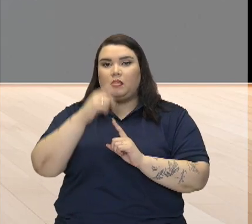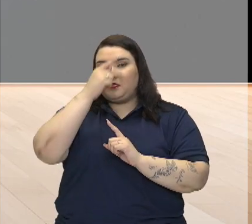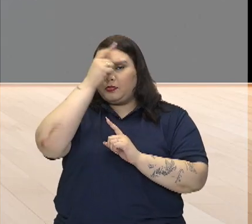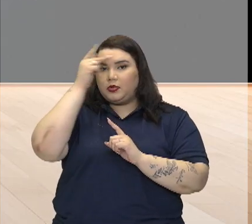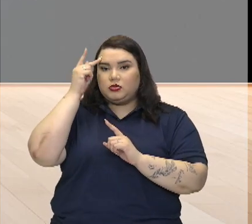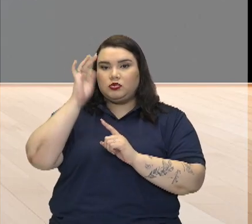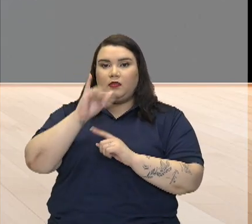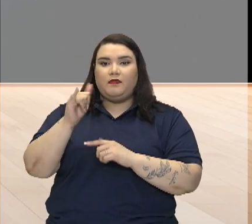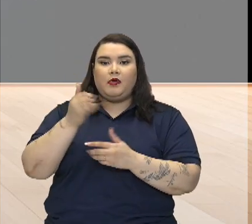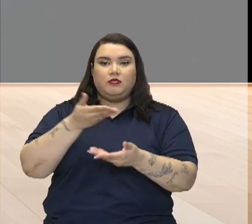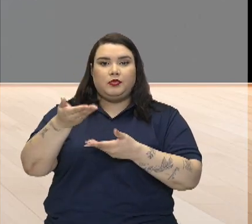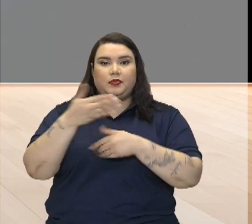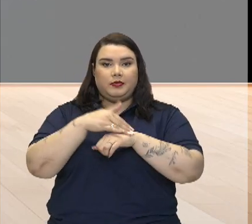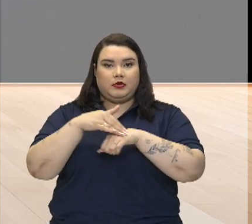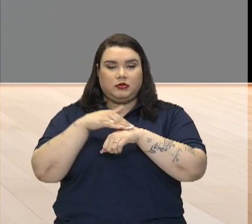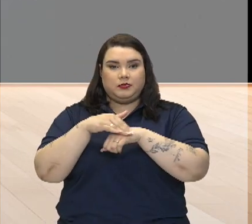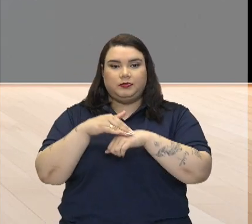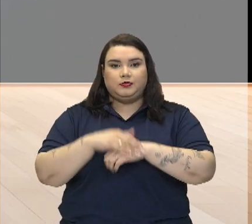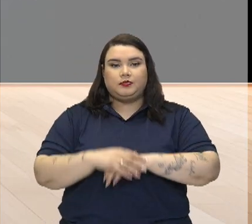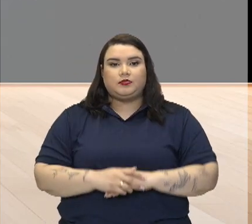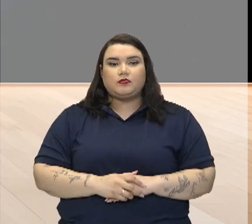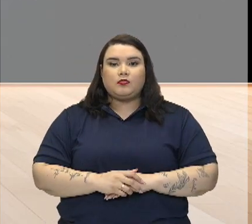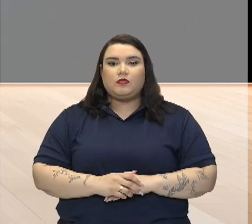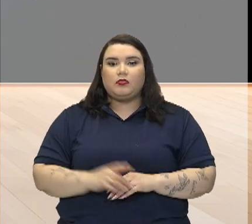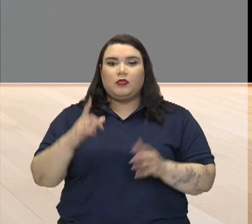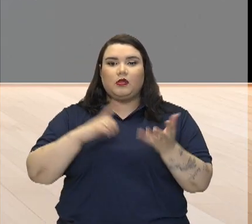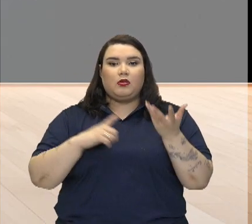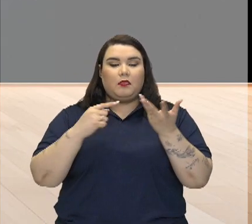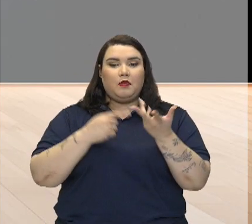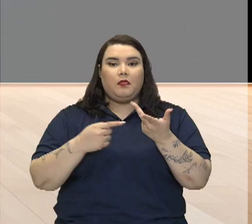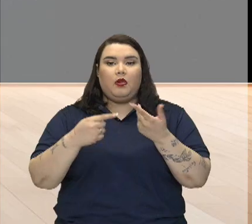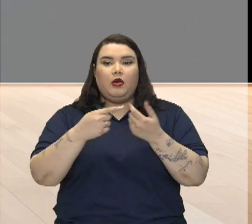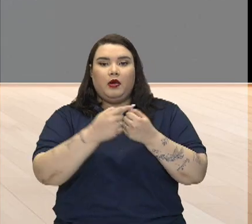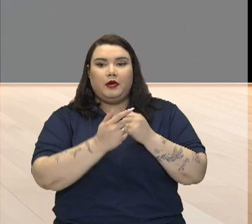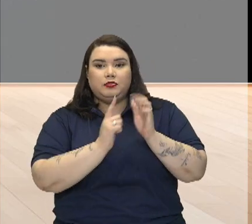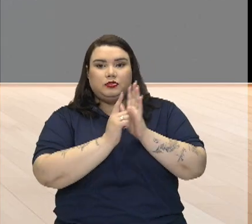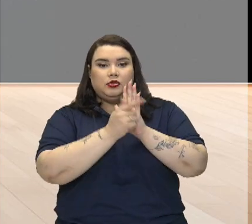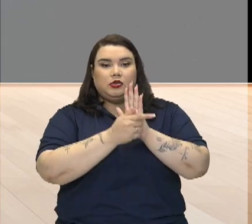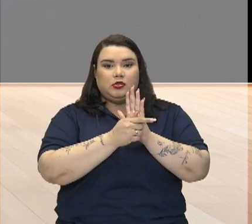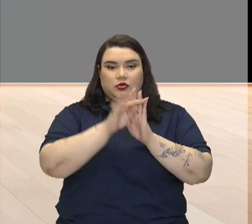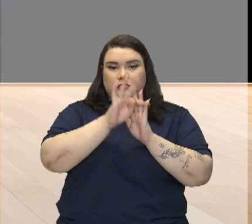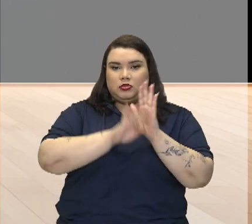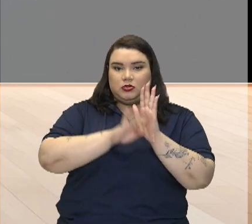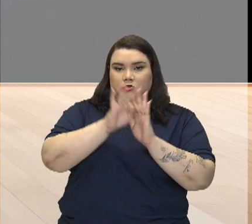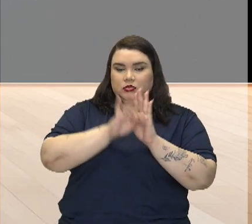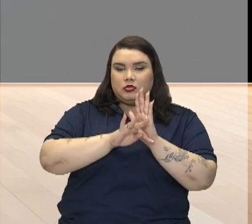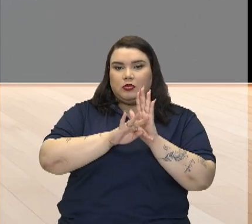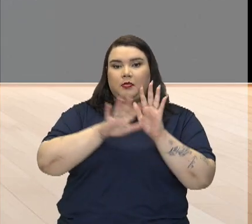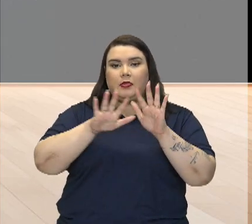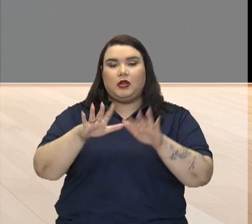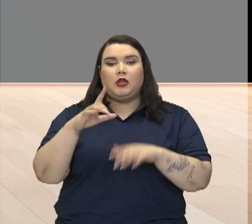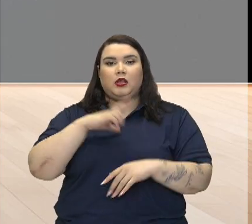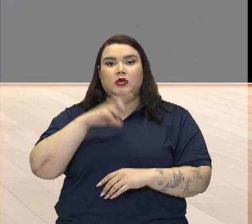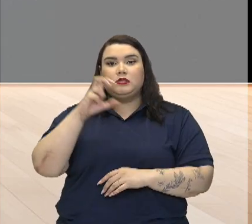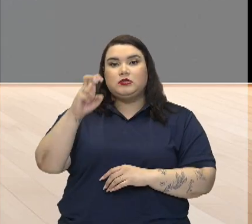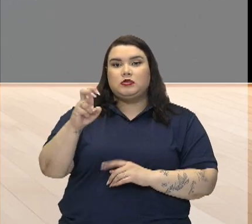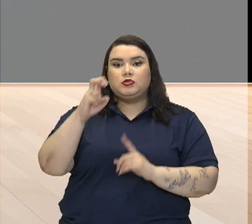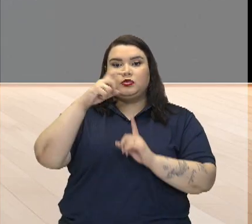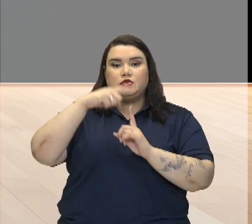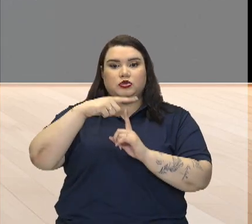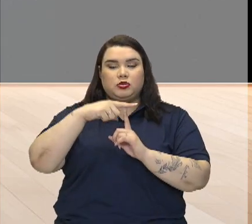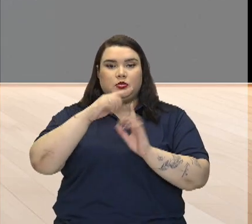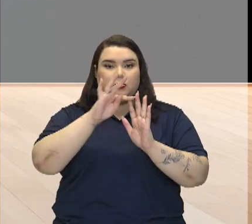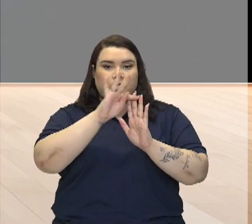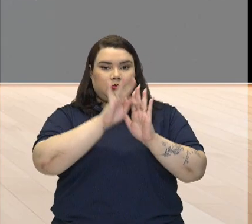que eu tenho, né? Há muitos gêneros textuais, enquanto há 5 tipos de texto,